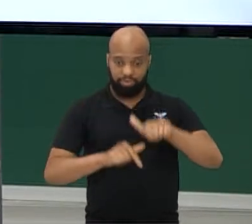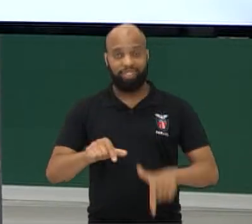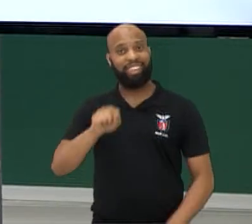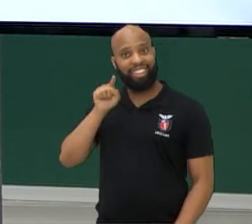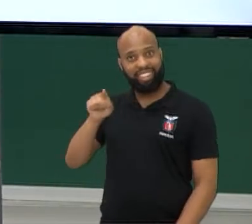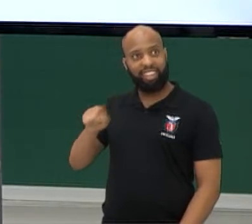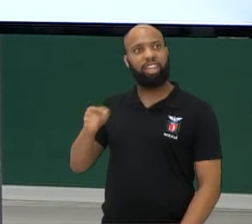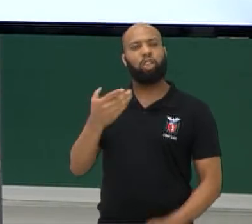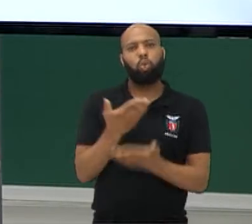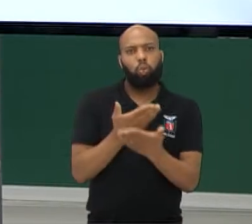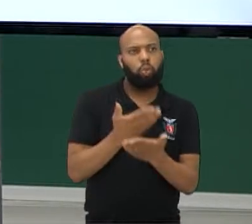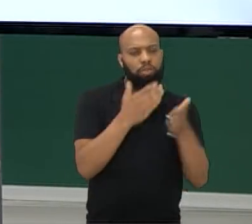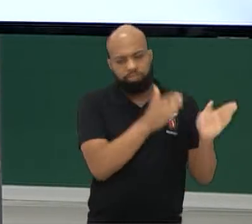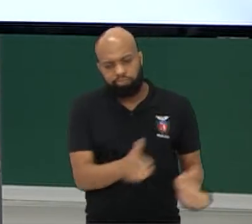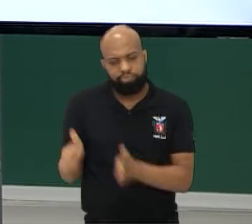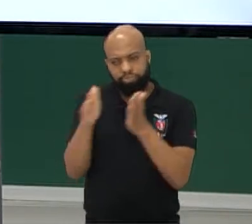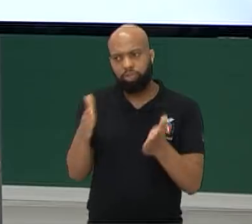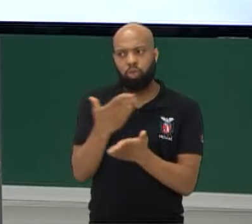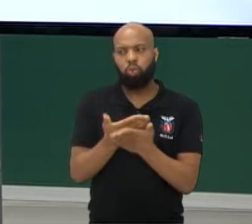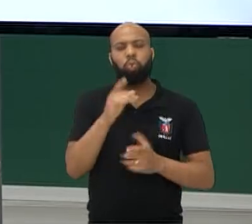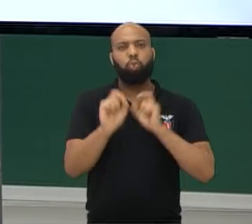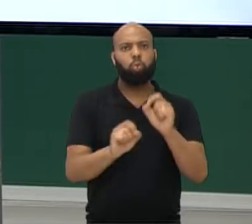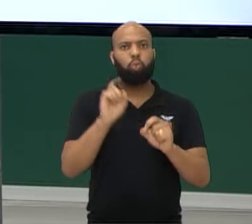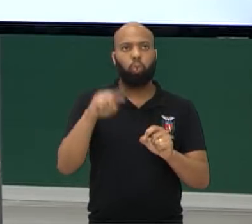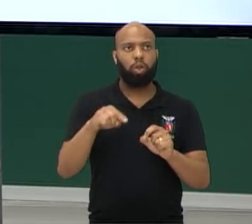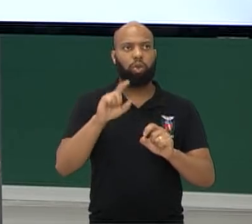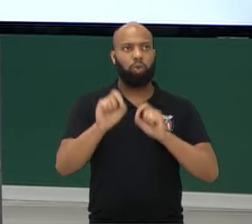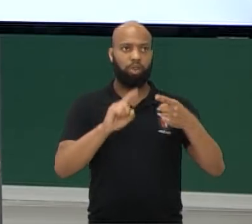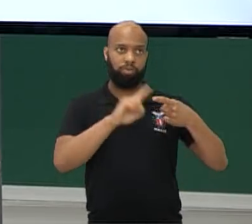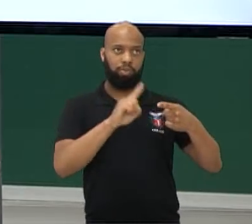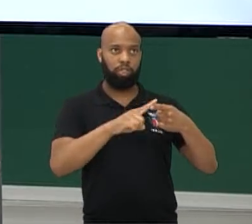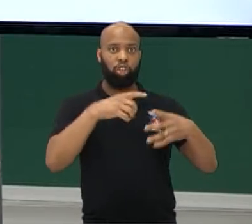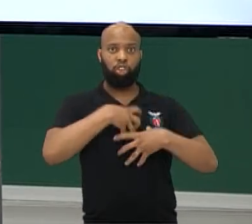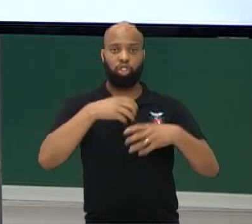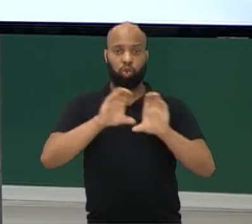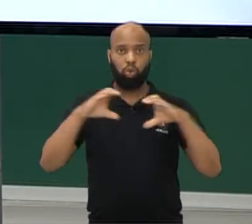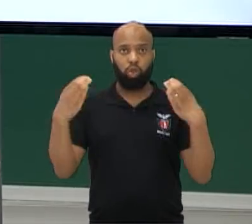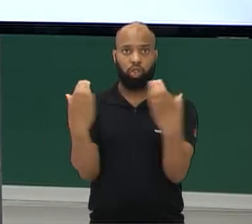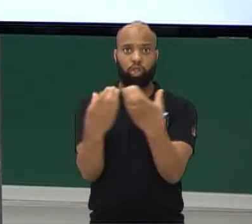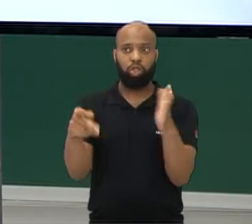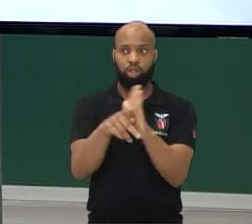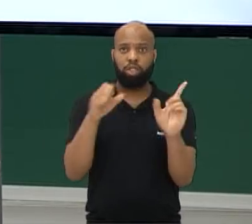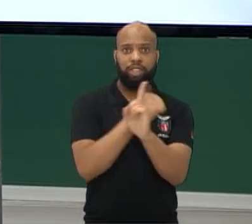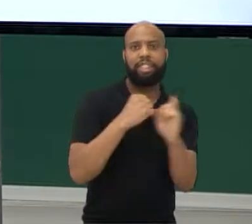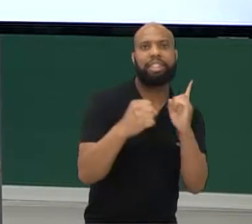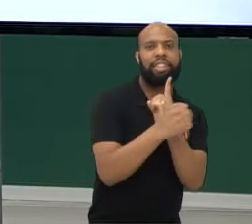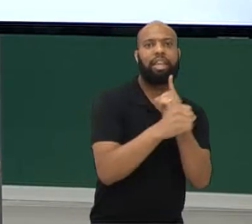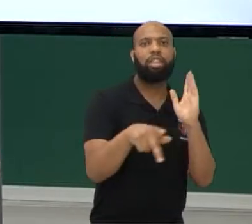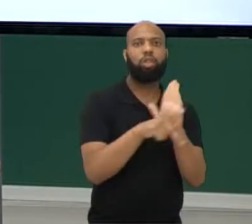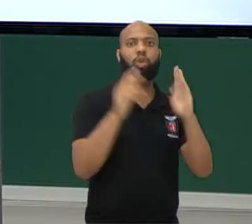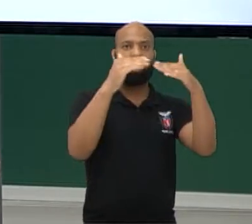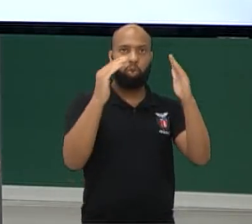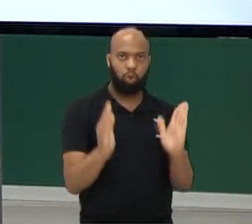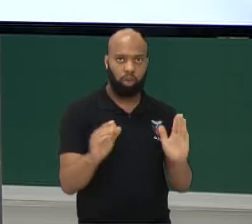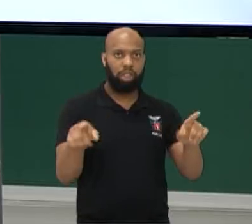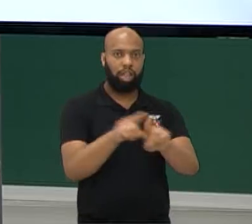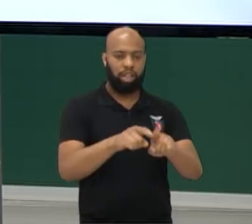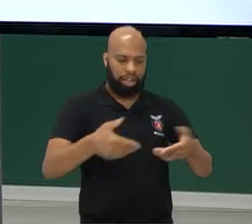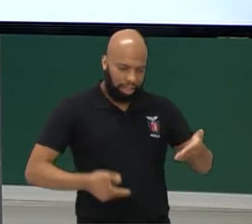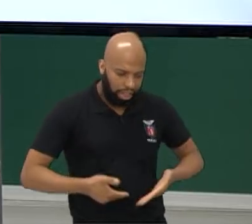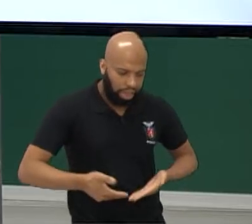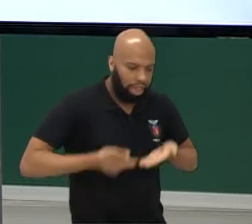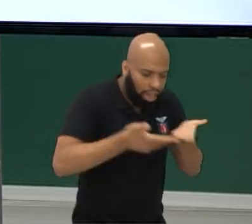Marx trabalha, estuda, são a forma coletiva das sociedades tribais, o regime de